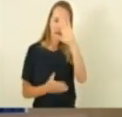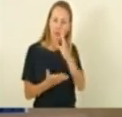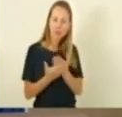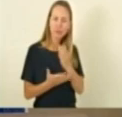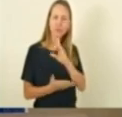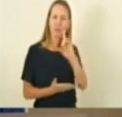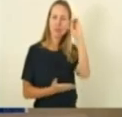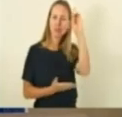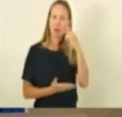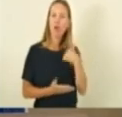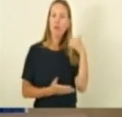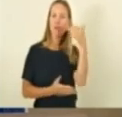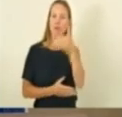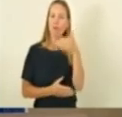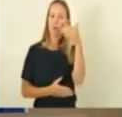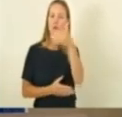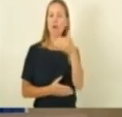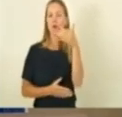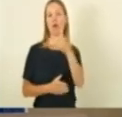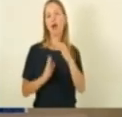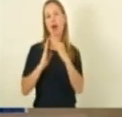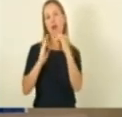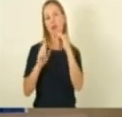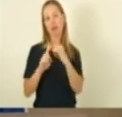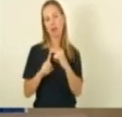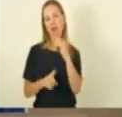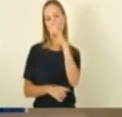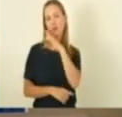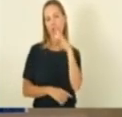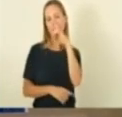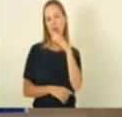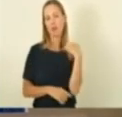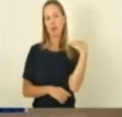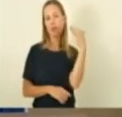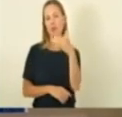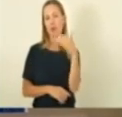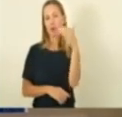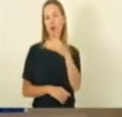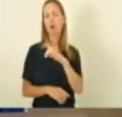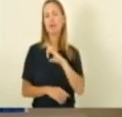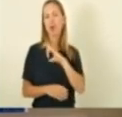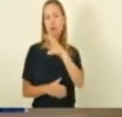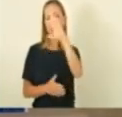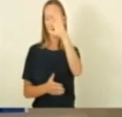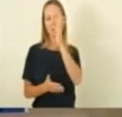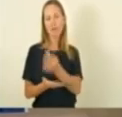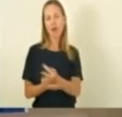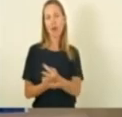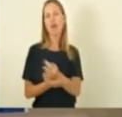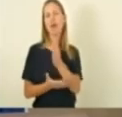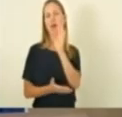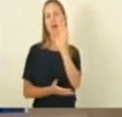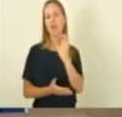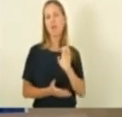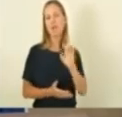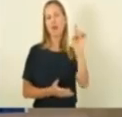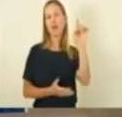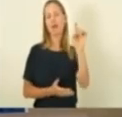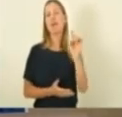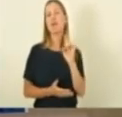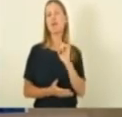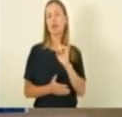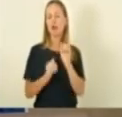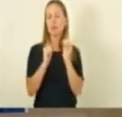Deus e vou aos domingos à igreja e tenho a minha crença e rezo